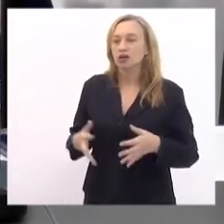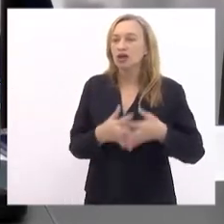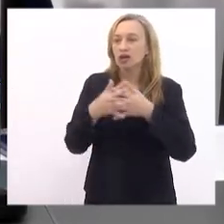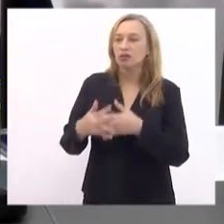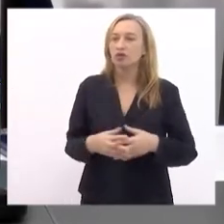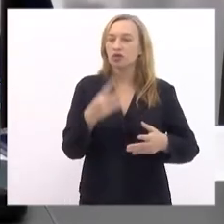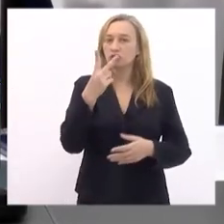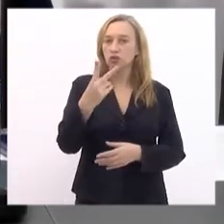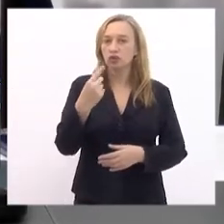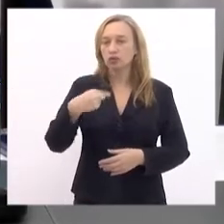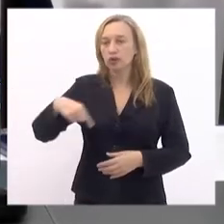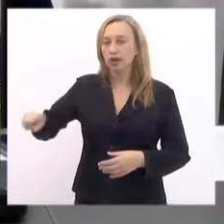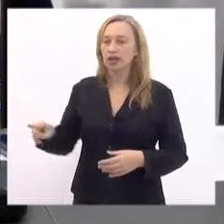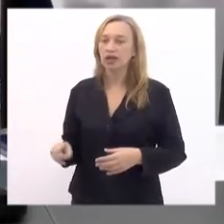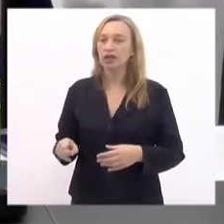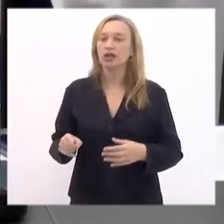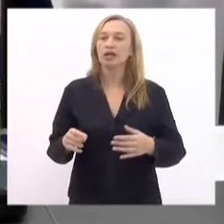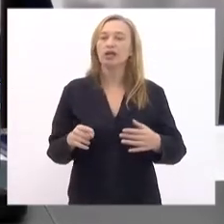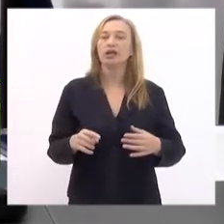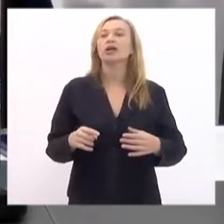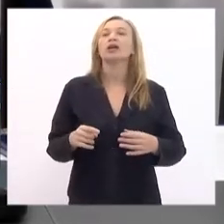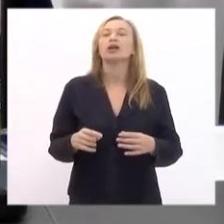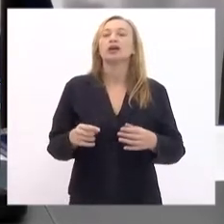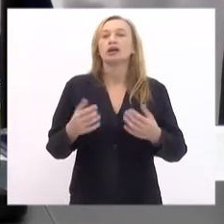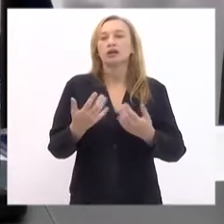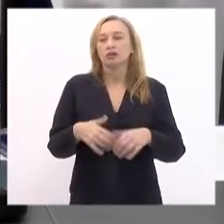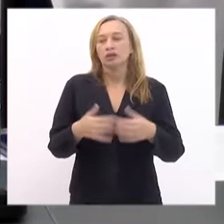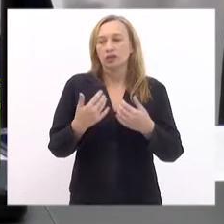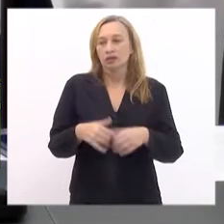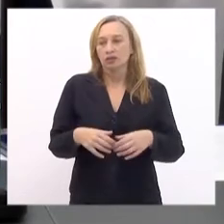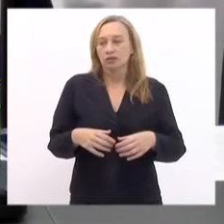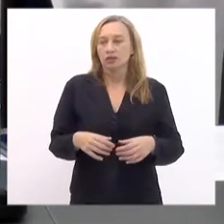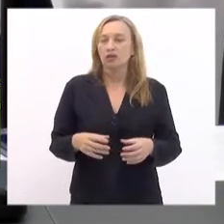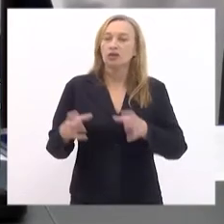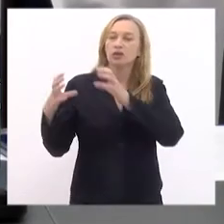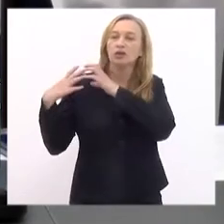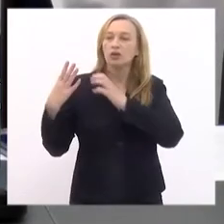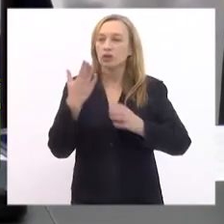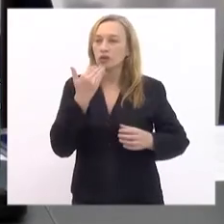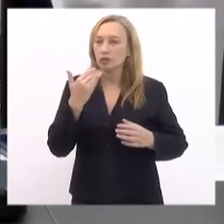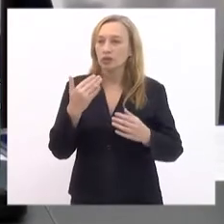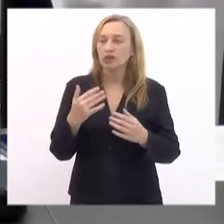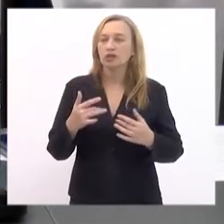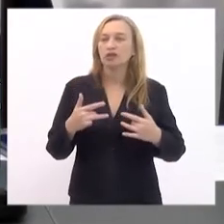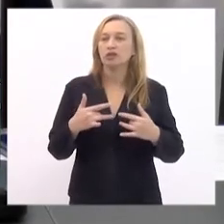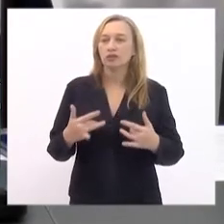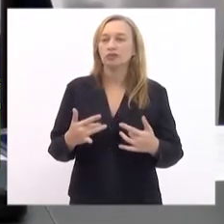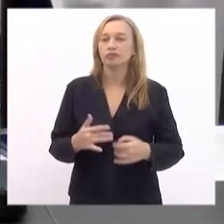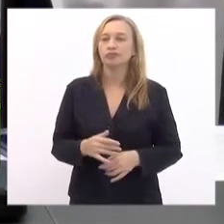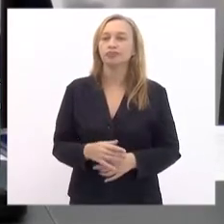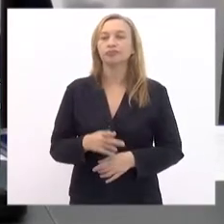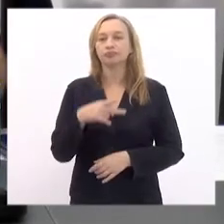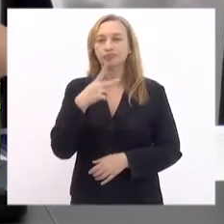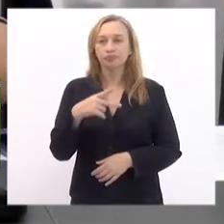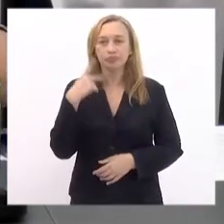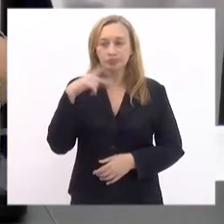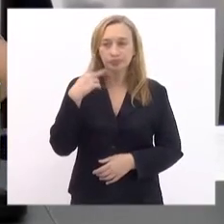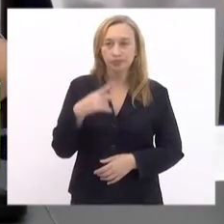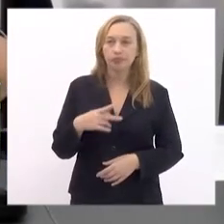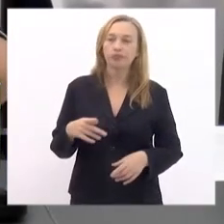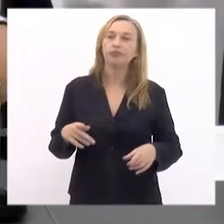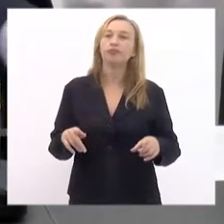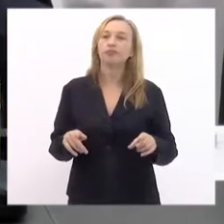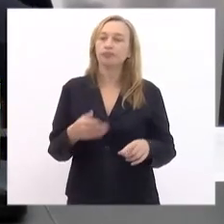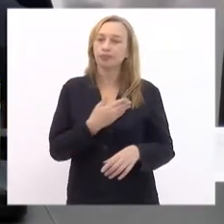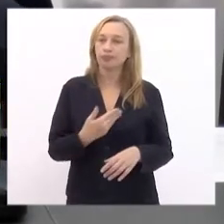esforço de solidariedade, nessa rede de solidariedade que a gente tem construído aqui no Rio de Janeiro. E falar que a Frente Parlamentar também só tem